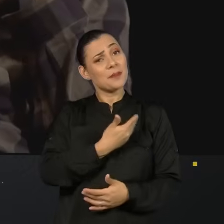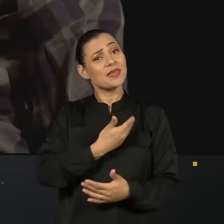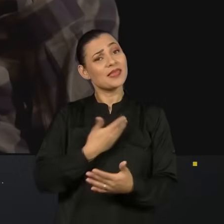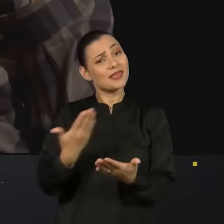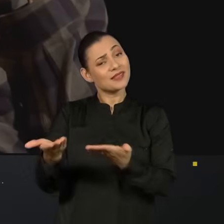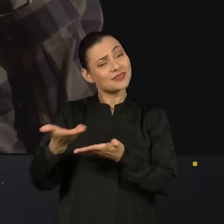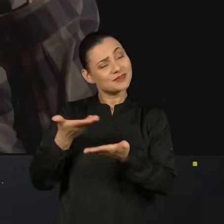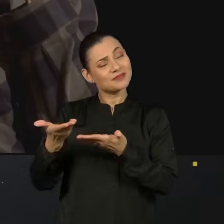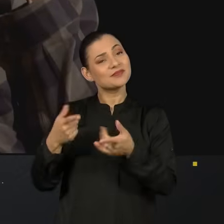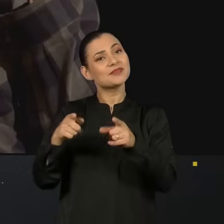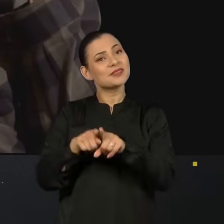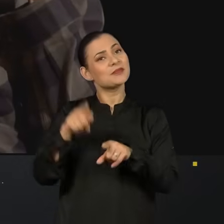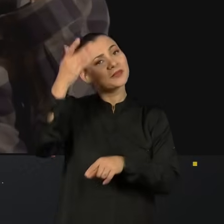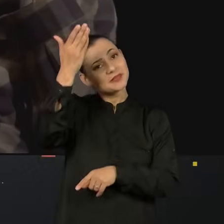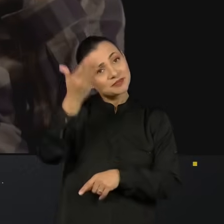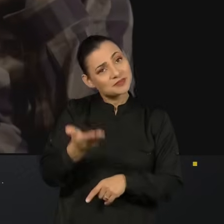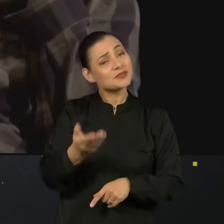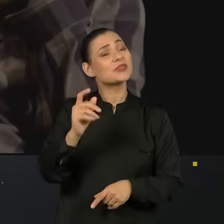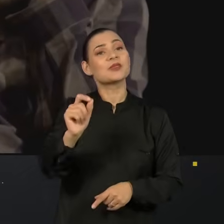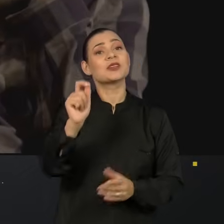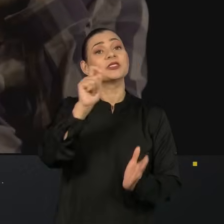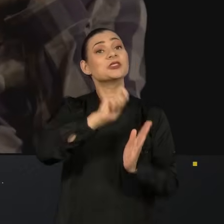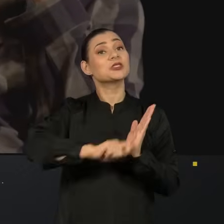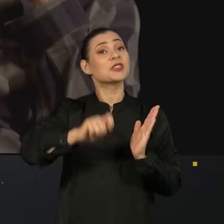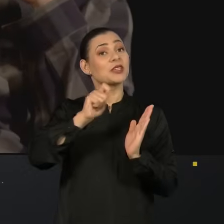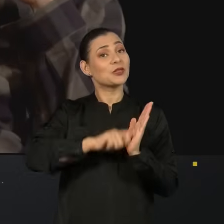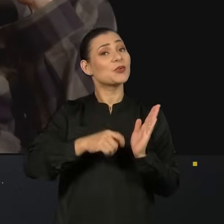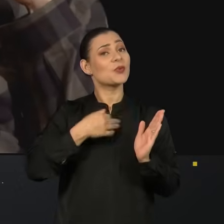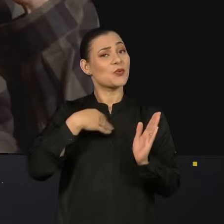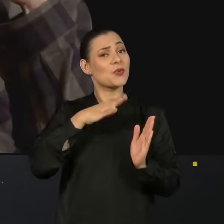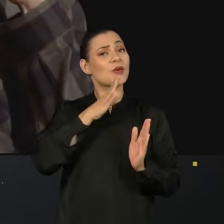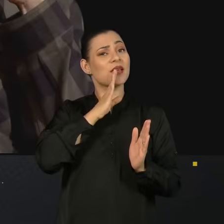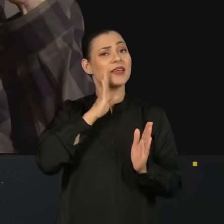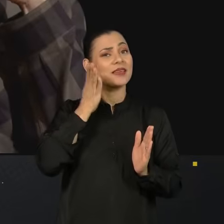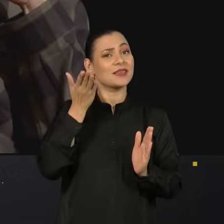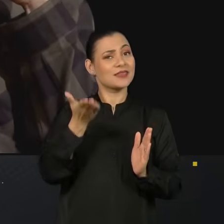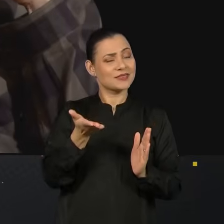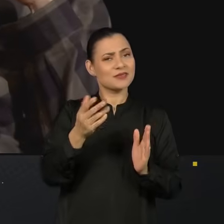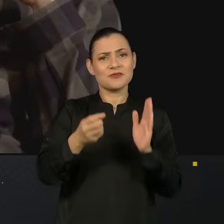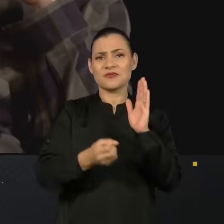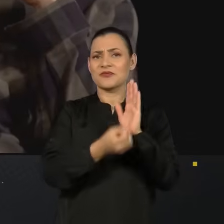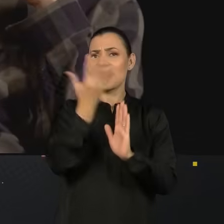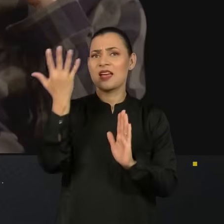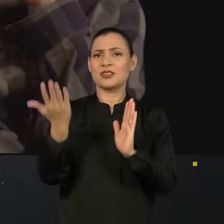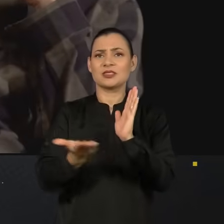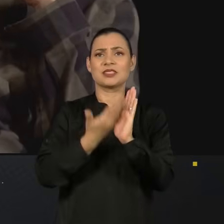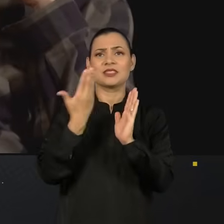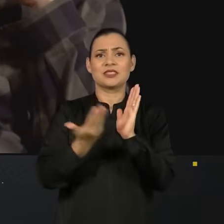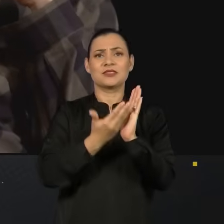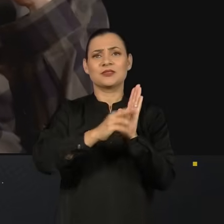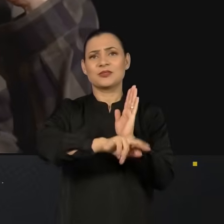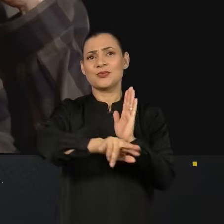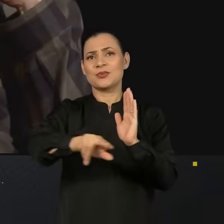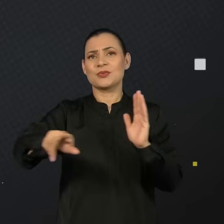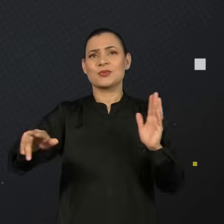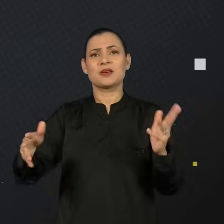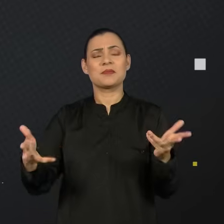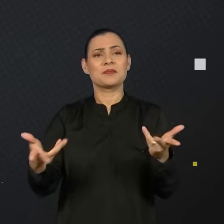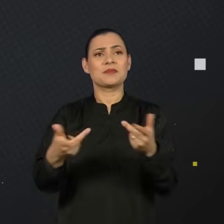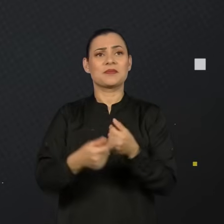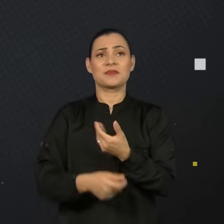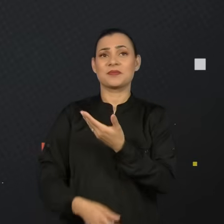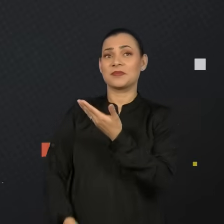o Flávio de Souza que eu conheço é o Flávio de Souza escritor, né? Escritor de uma série de livros sensacionais, né?